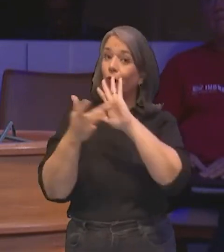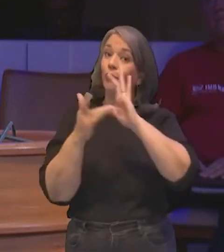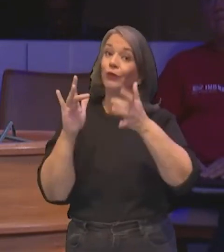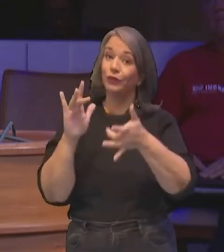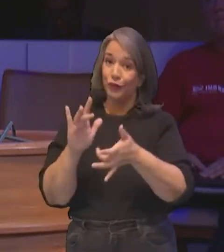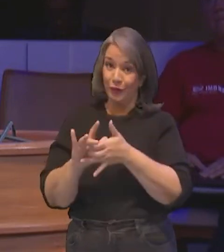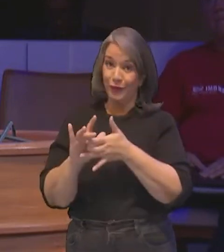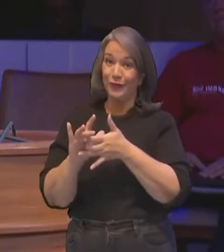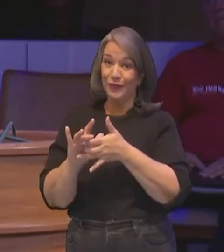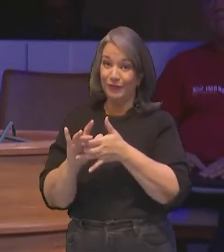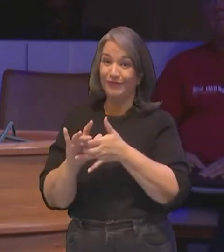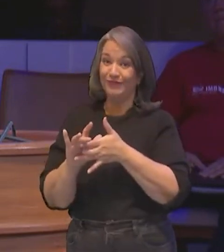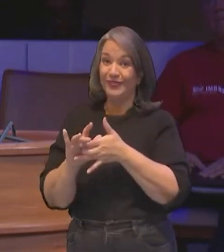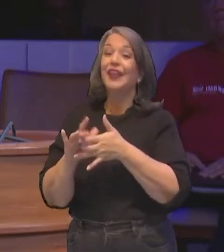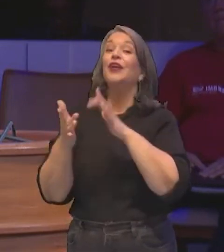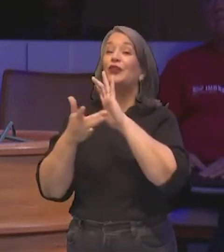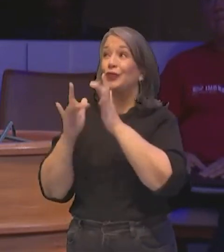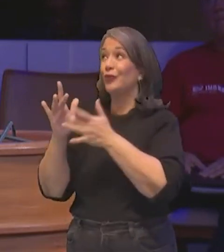amar.